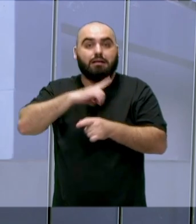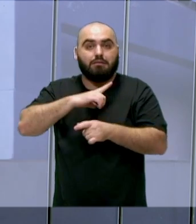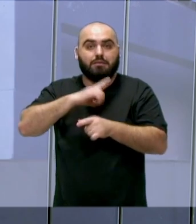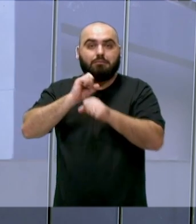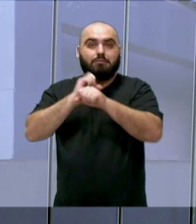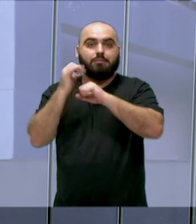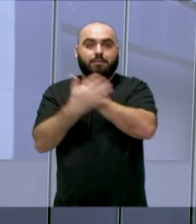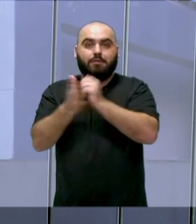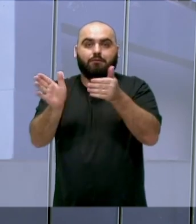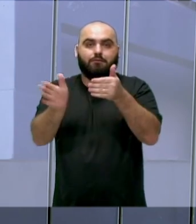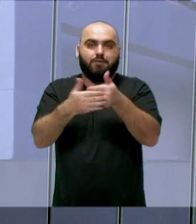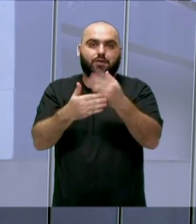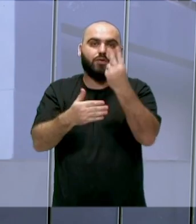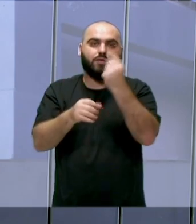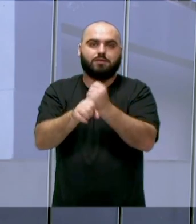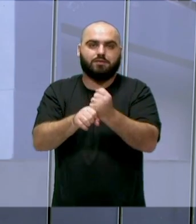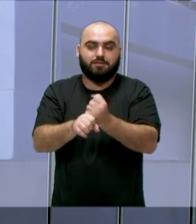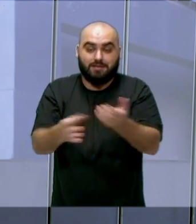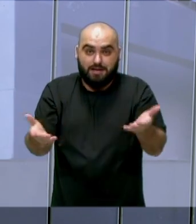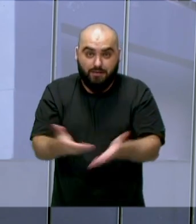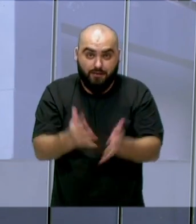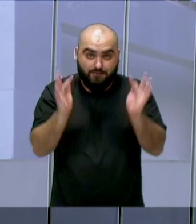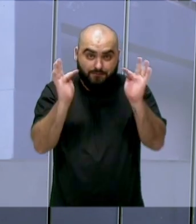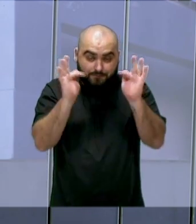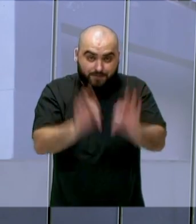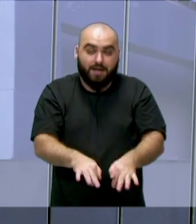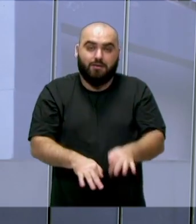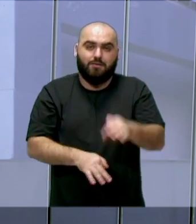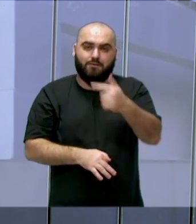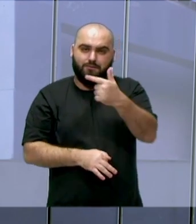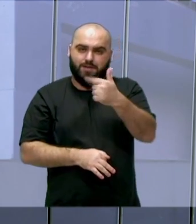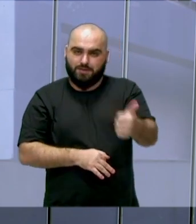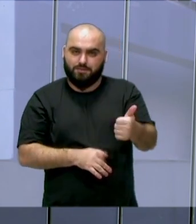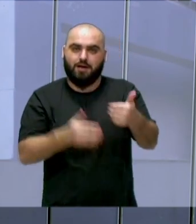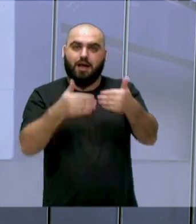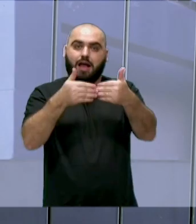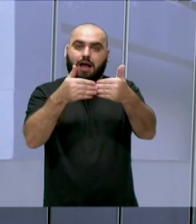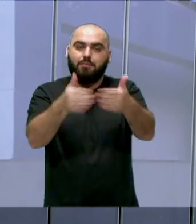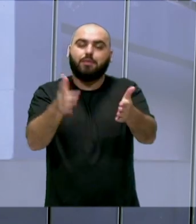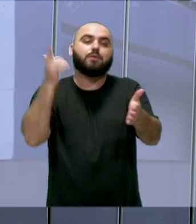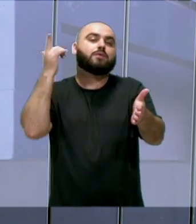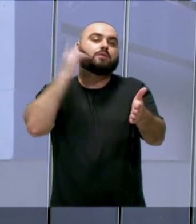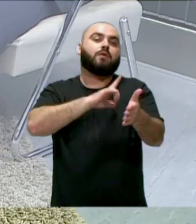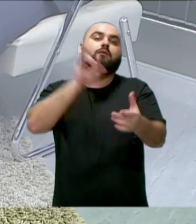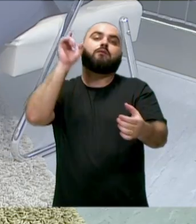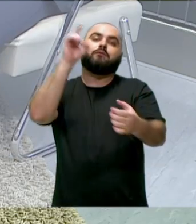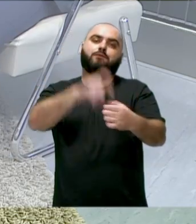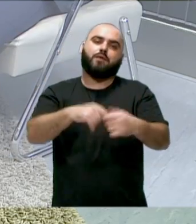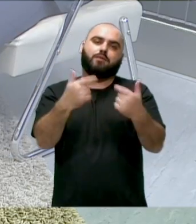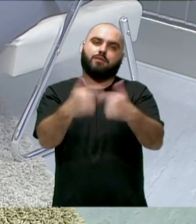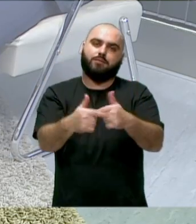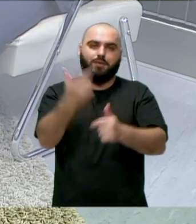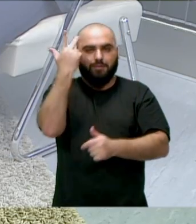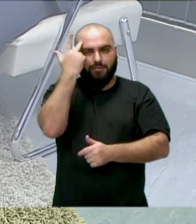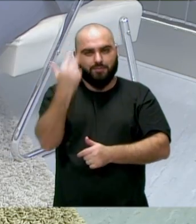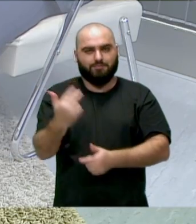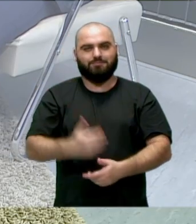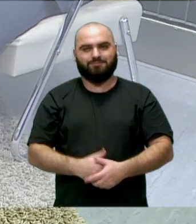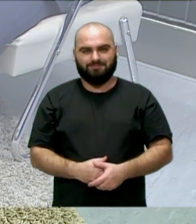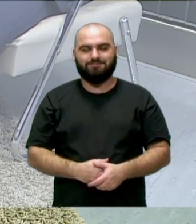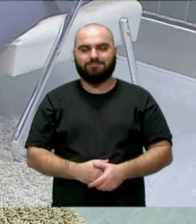anos e agora, finalzinho de 2021, 2022, eles retornaram com suas atividades normais.